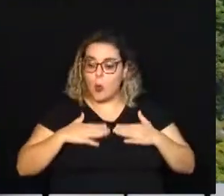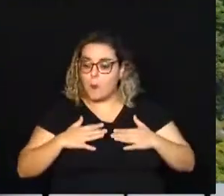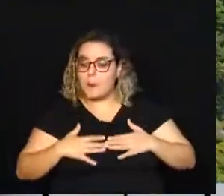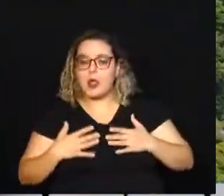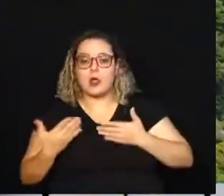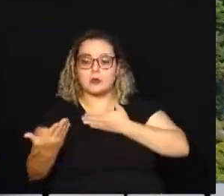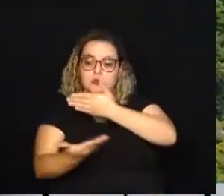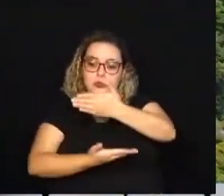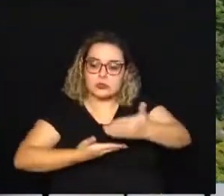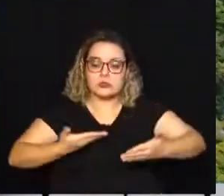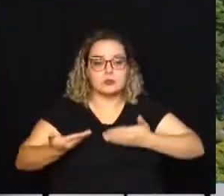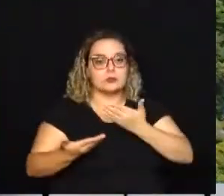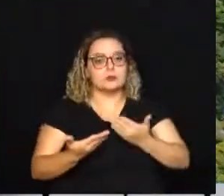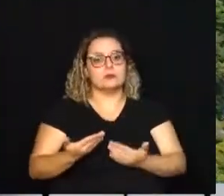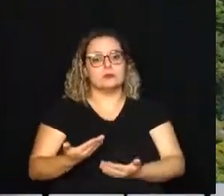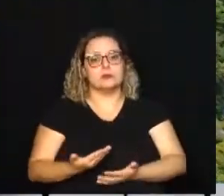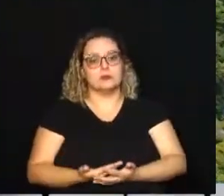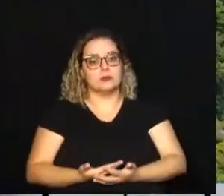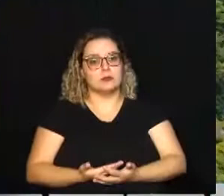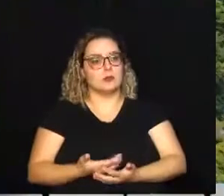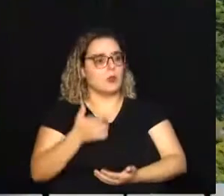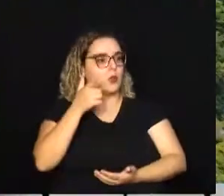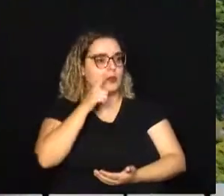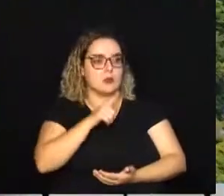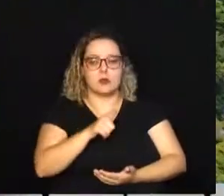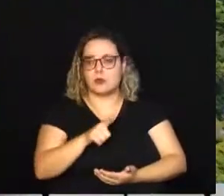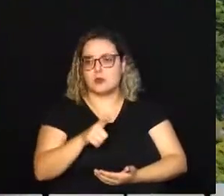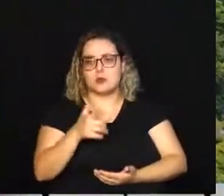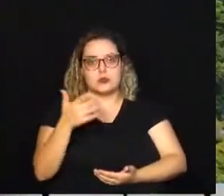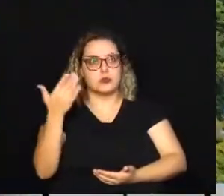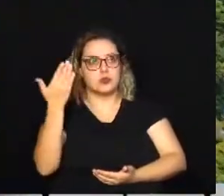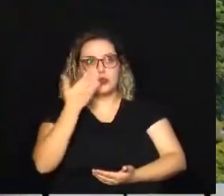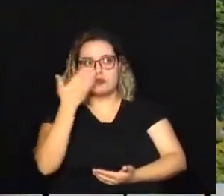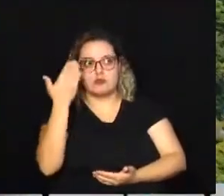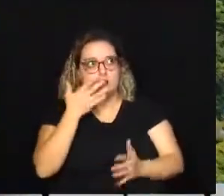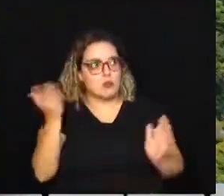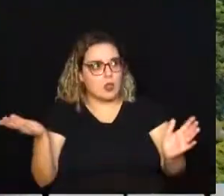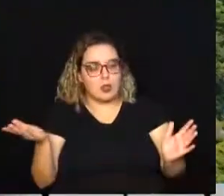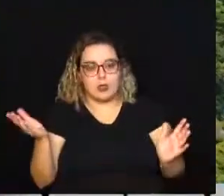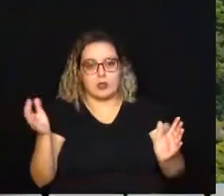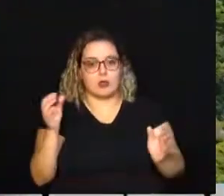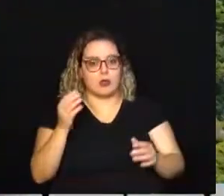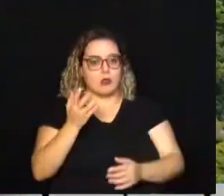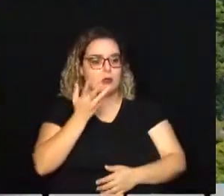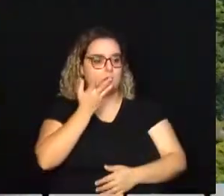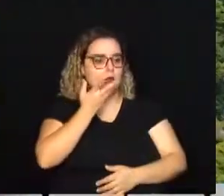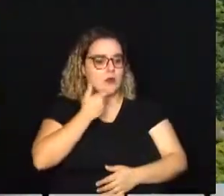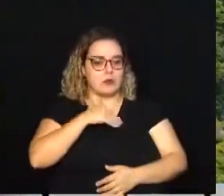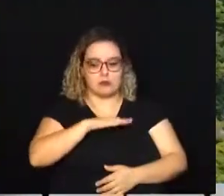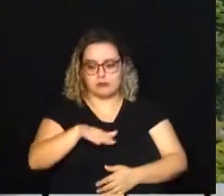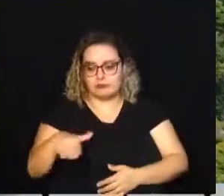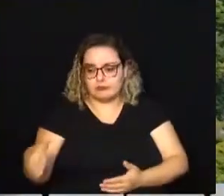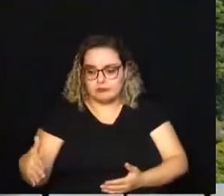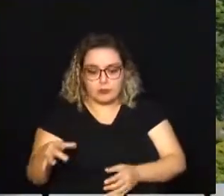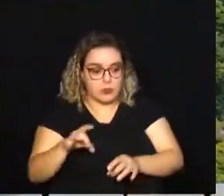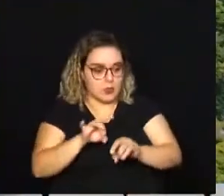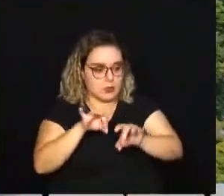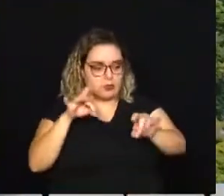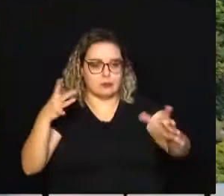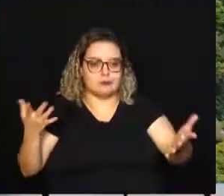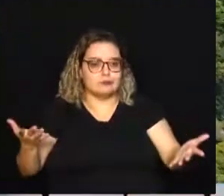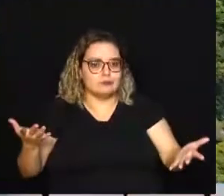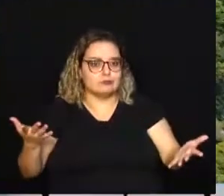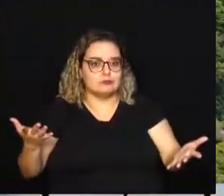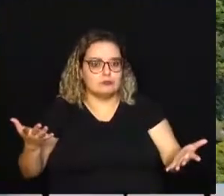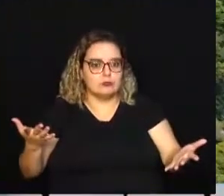isso daí, eu não consigo ver a educação infantil fora desse contexto. Não existe. Não tem como a gente ver a educação